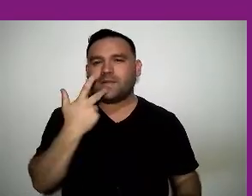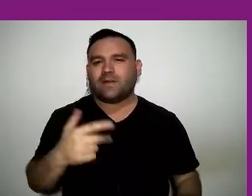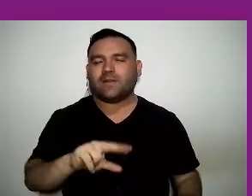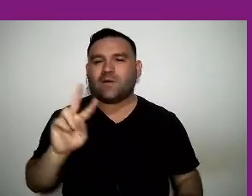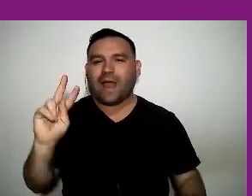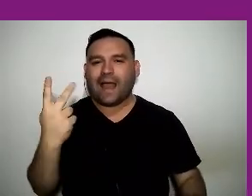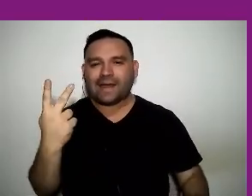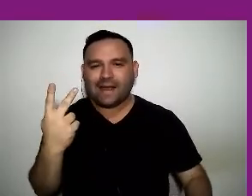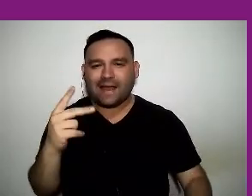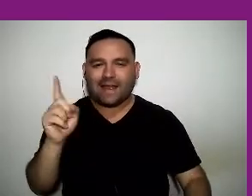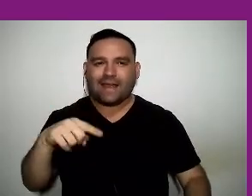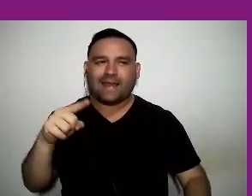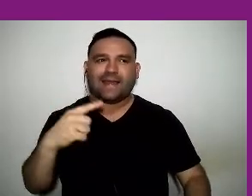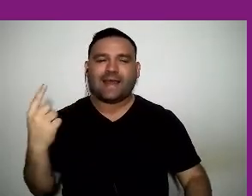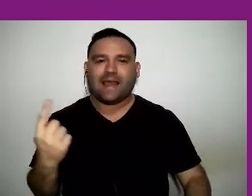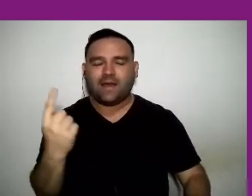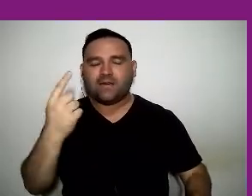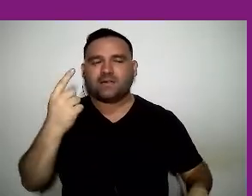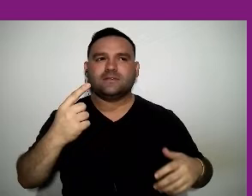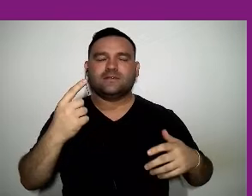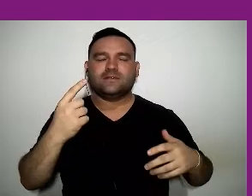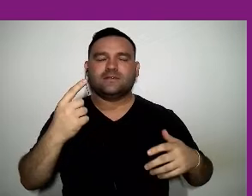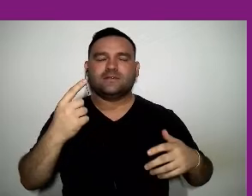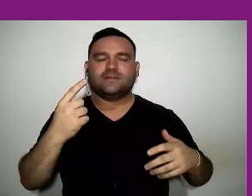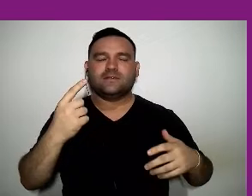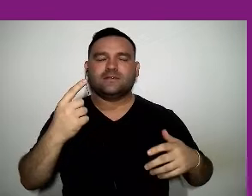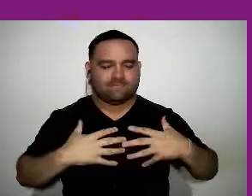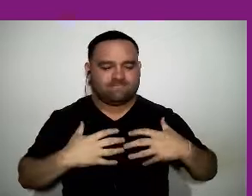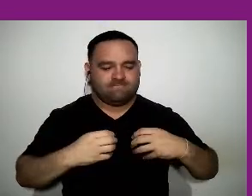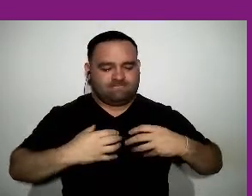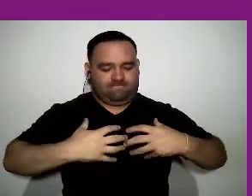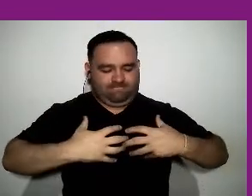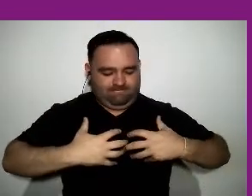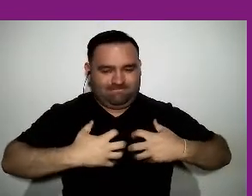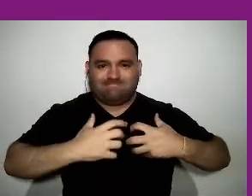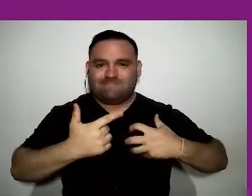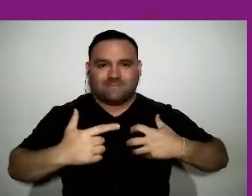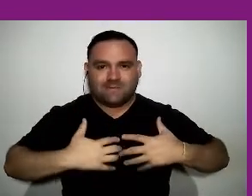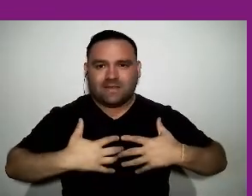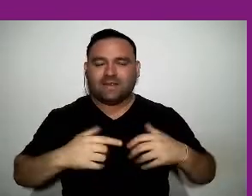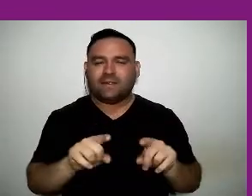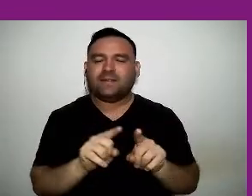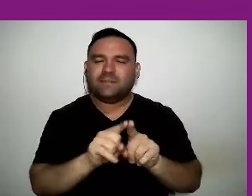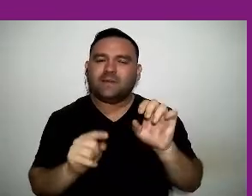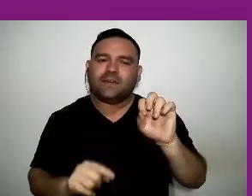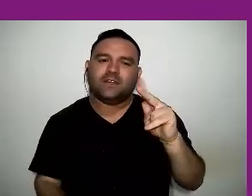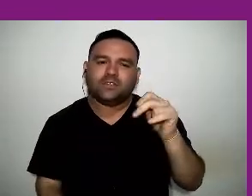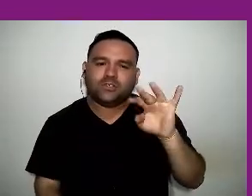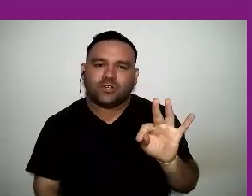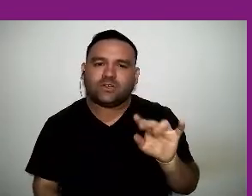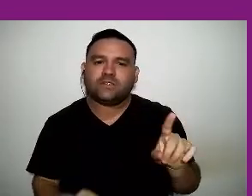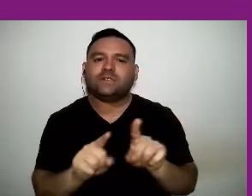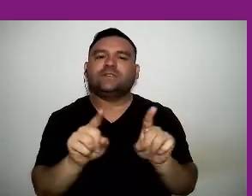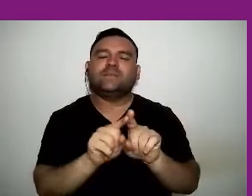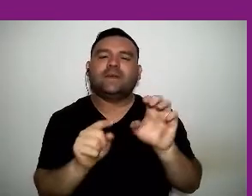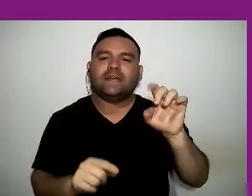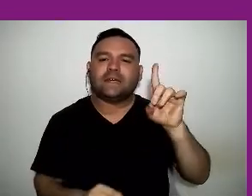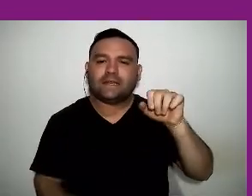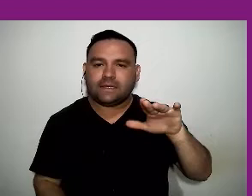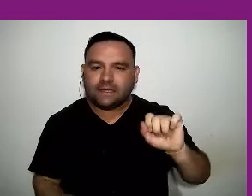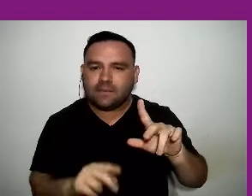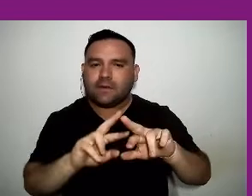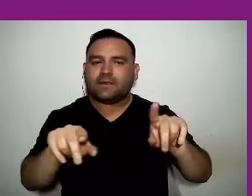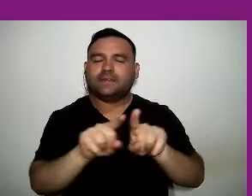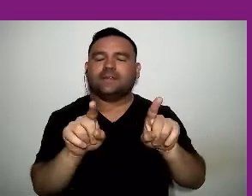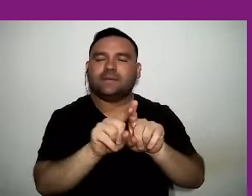fenótipo H, de alta elastância, quer dizer, baixa complacência, presença de shunt, peso pulmonar em função de edema,